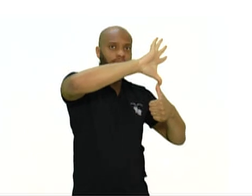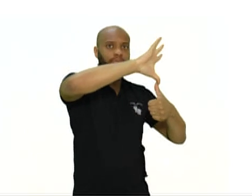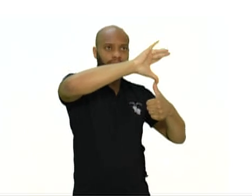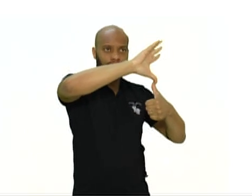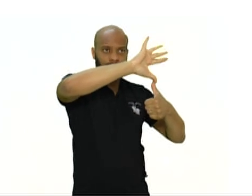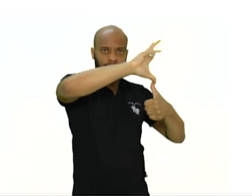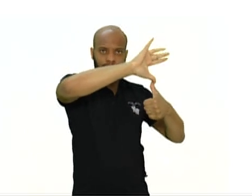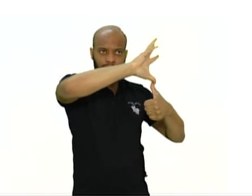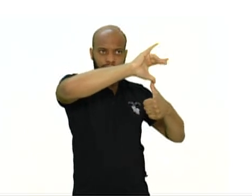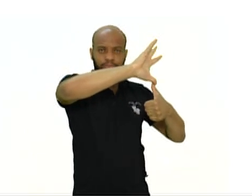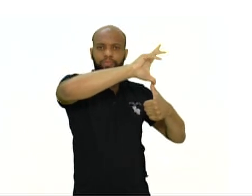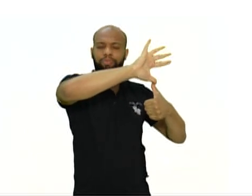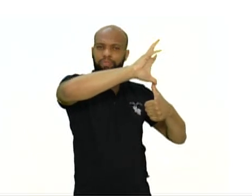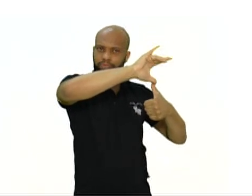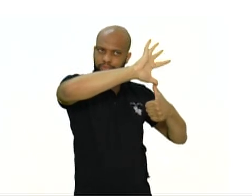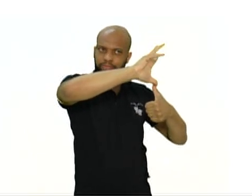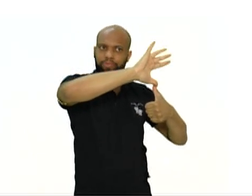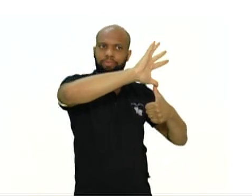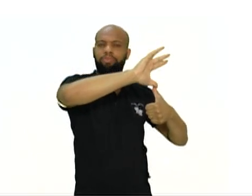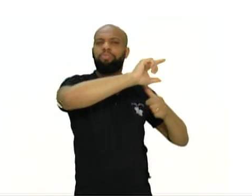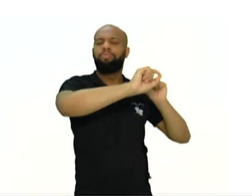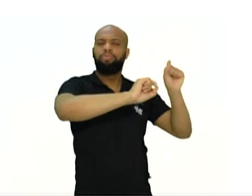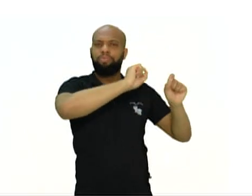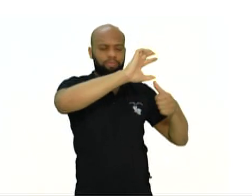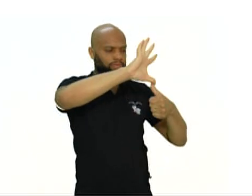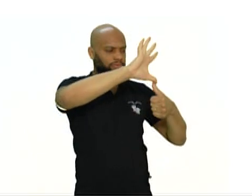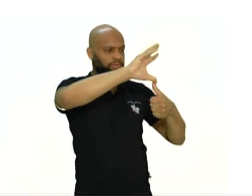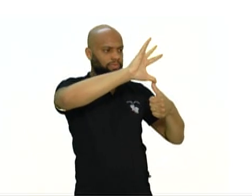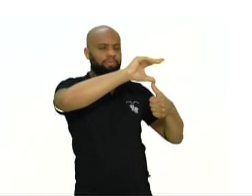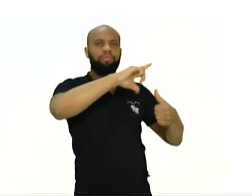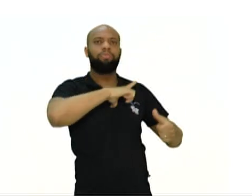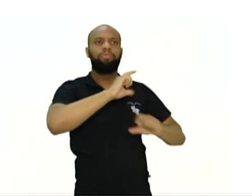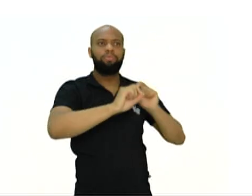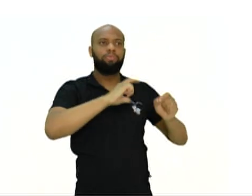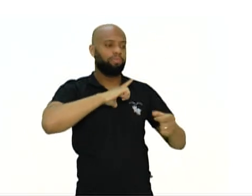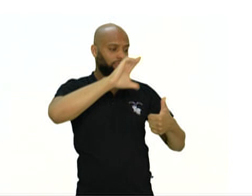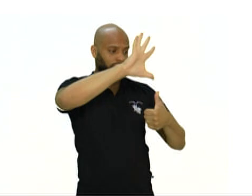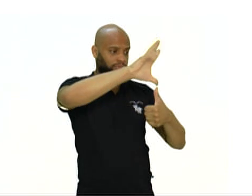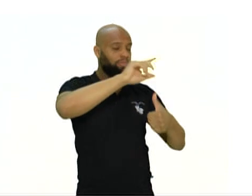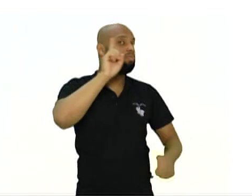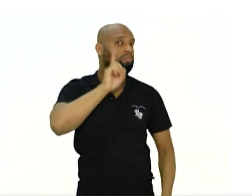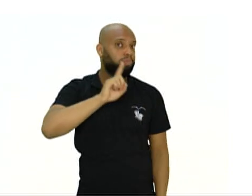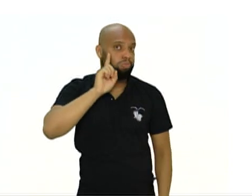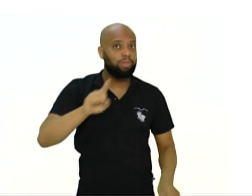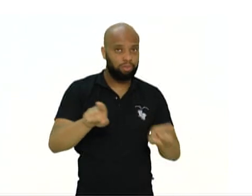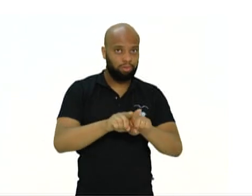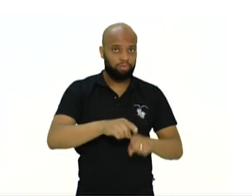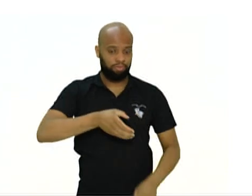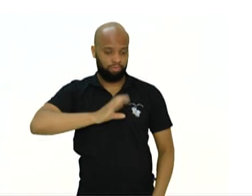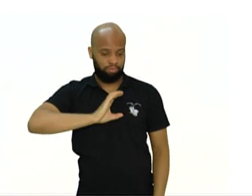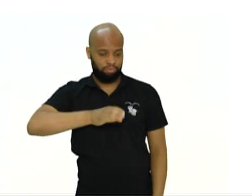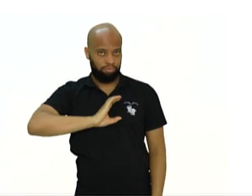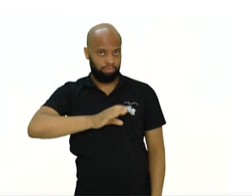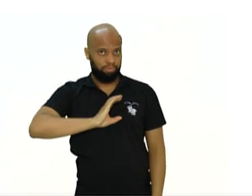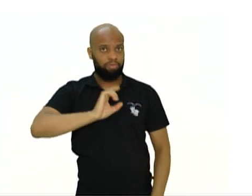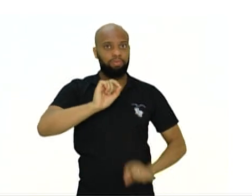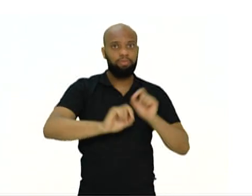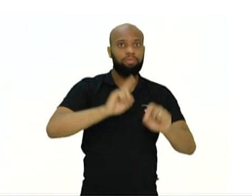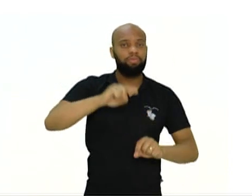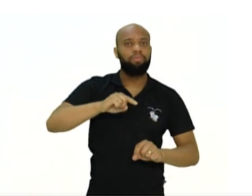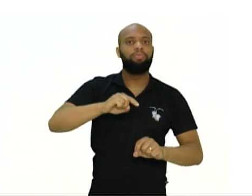América Anglo-Saxônica, que é composta por Estados Unidos e pelo Canadá, que são os